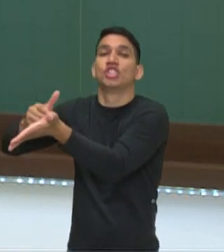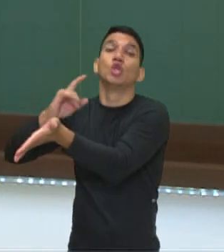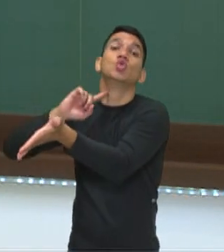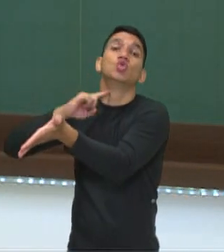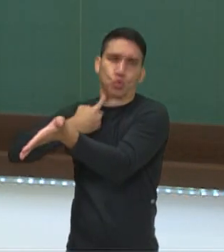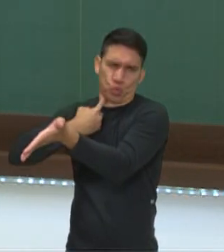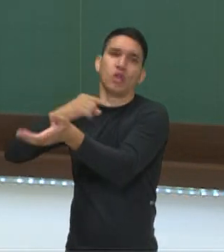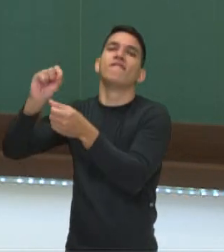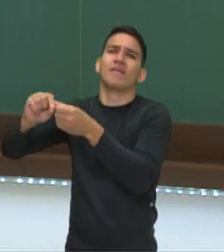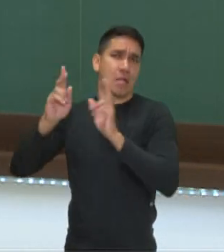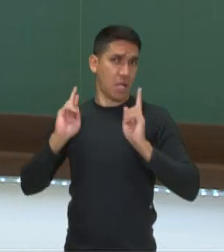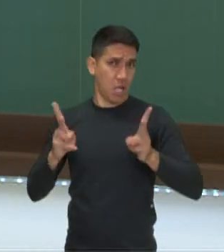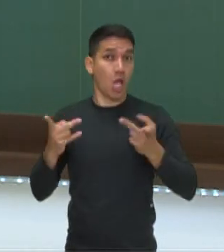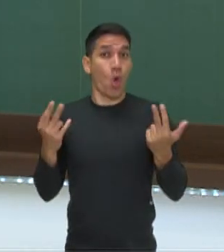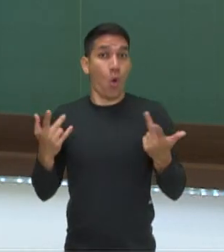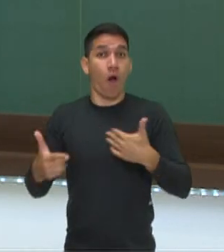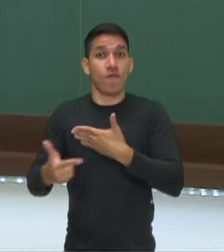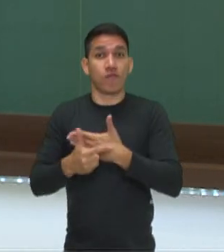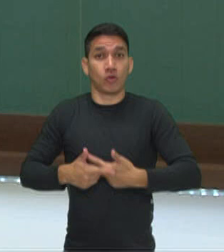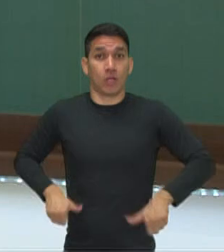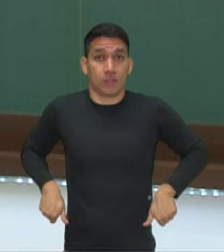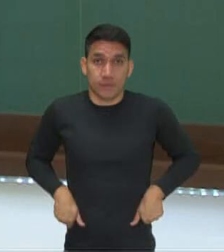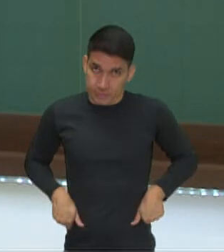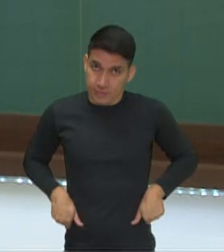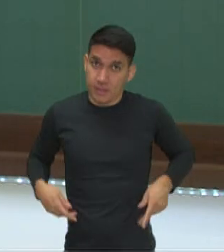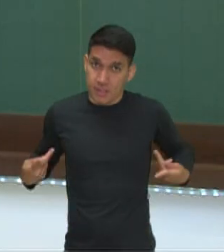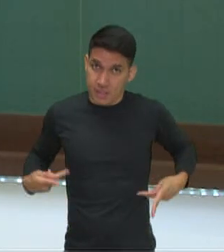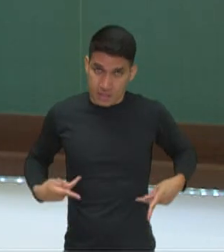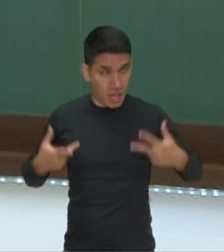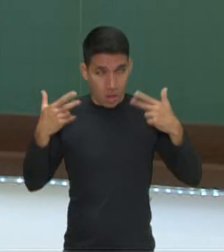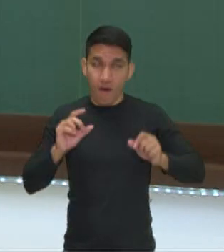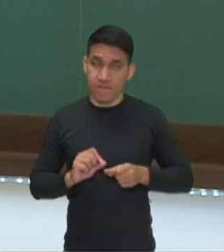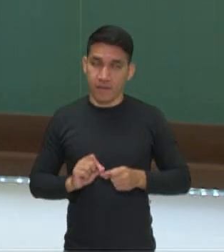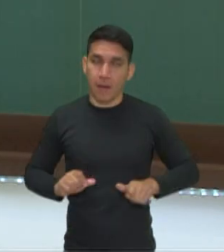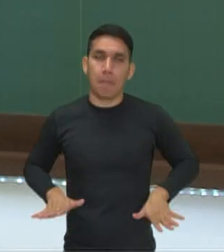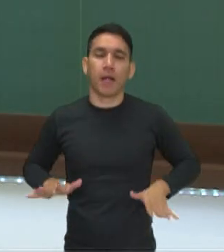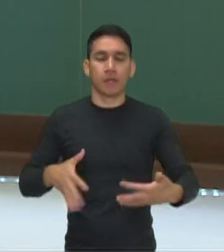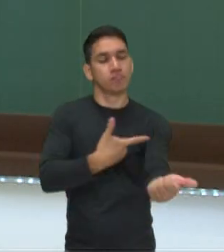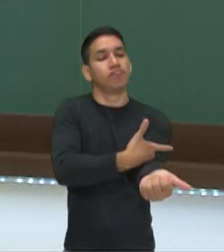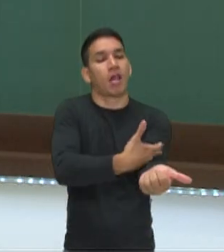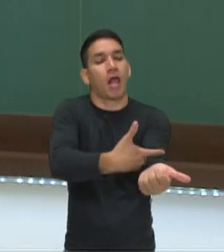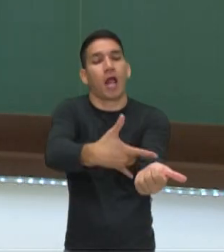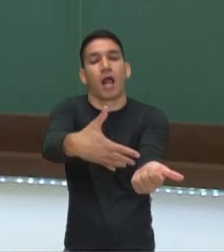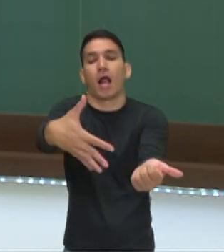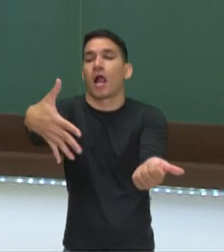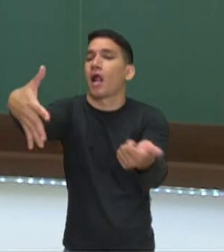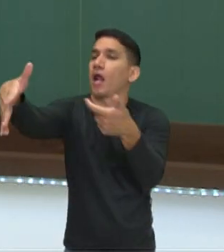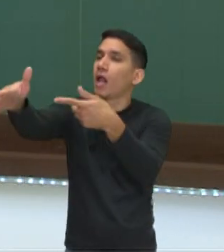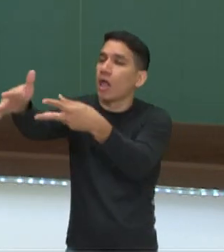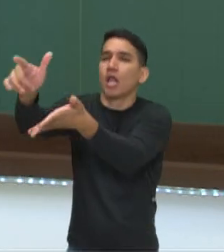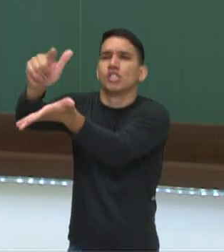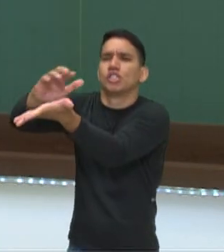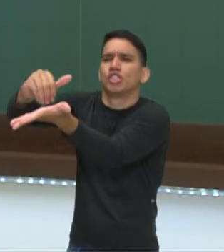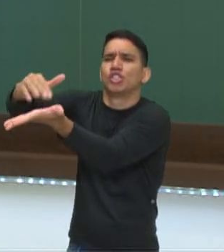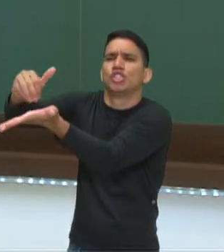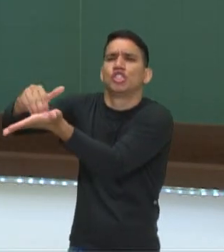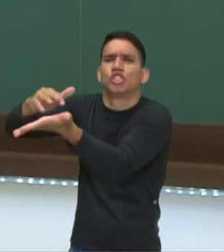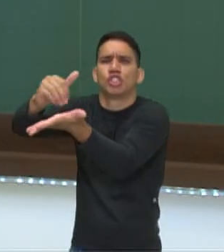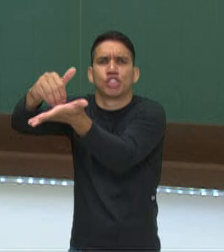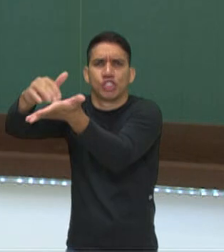fazer mesmo o trabalho que os rins naturalmente fazem, e aí depois que esse sangue vai sendo filtrado,